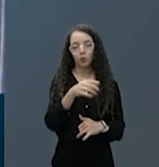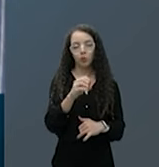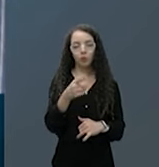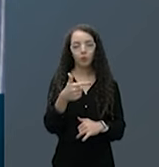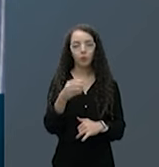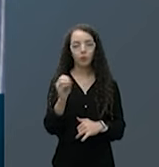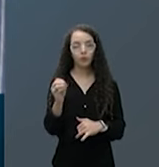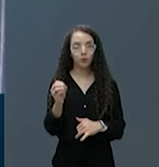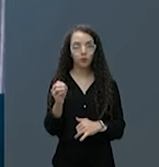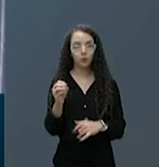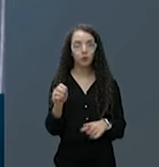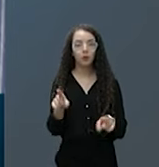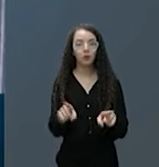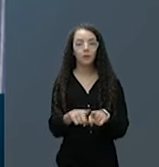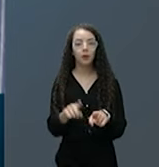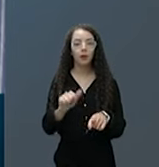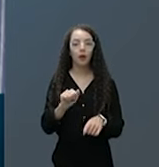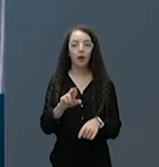EUARESP